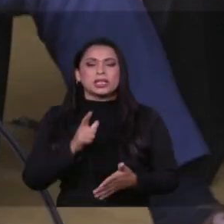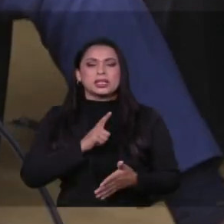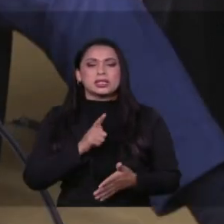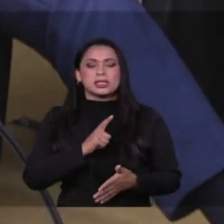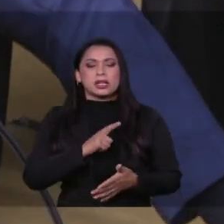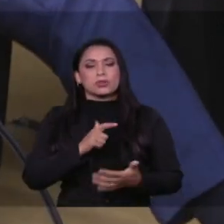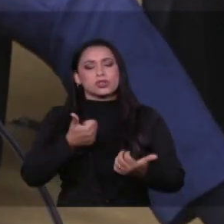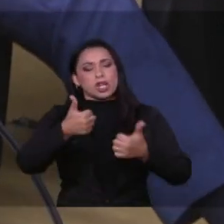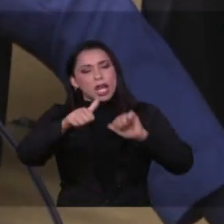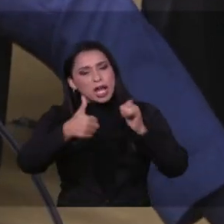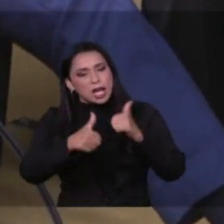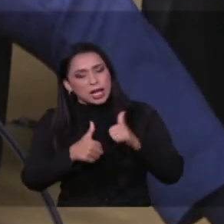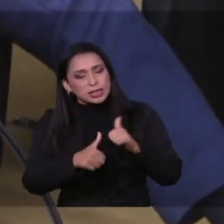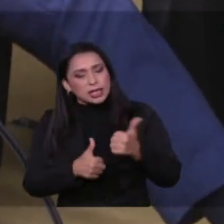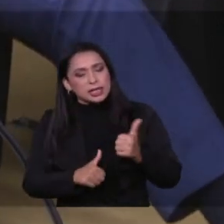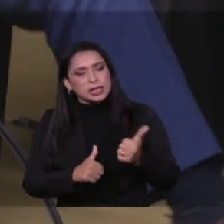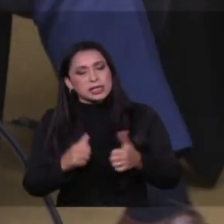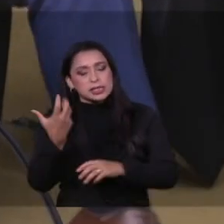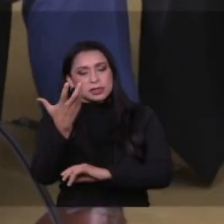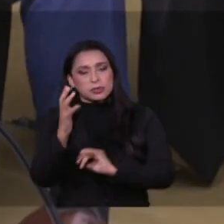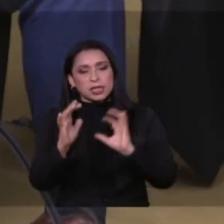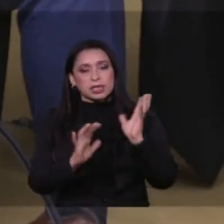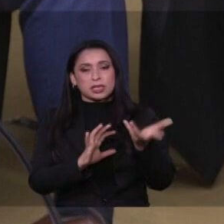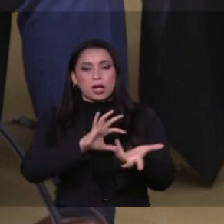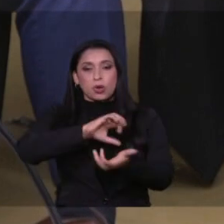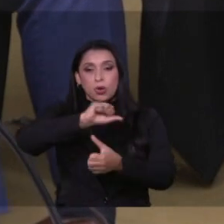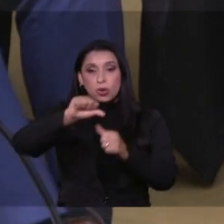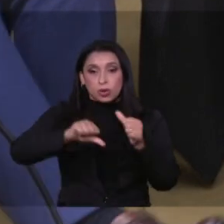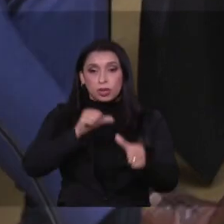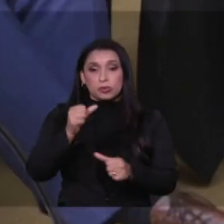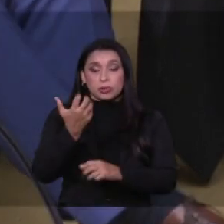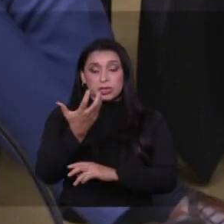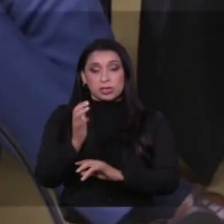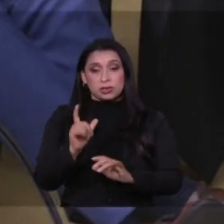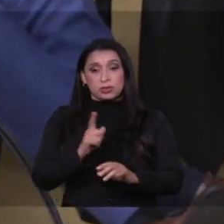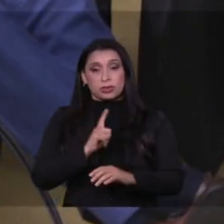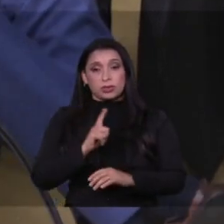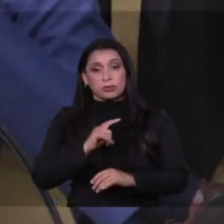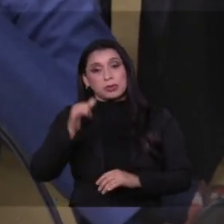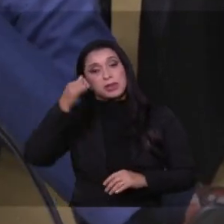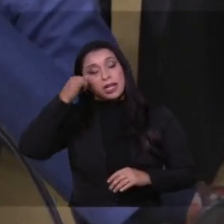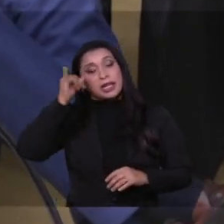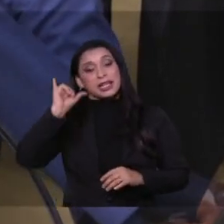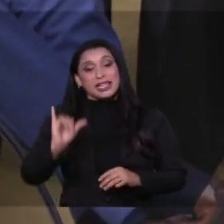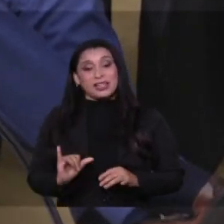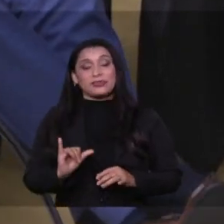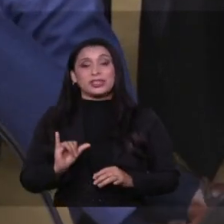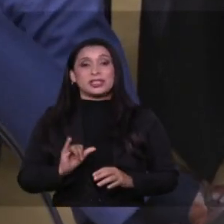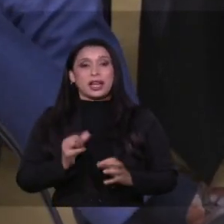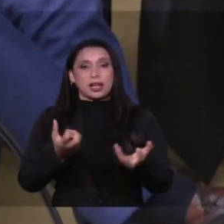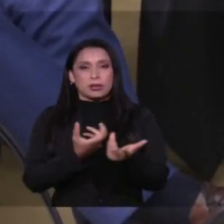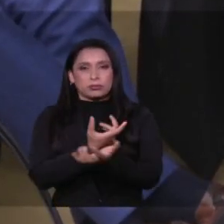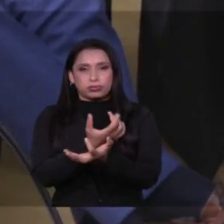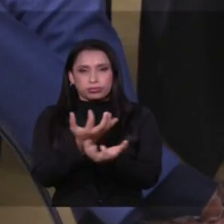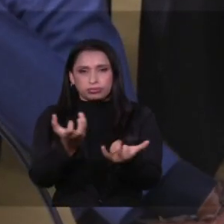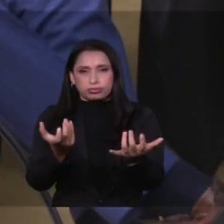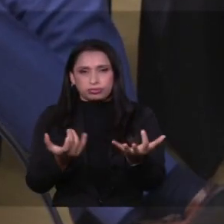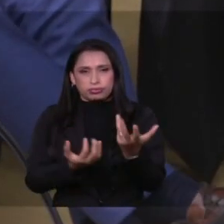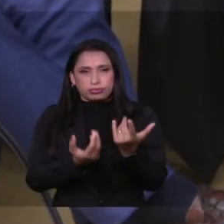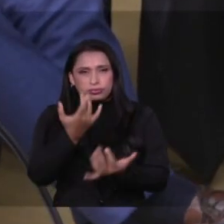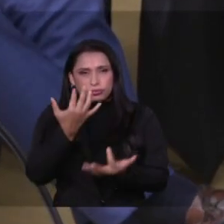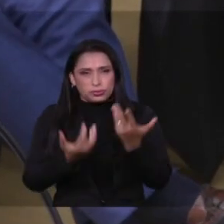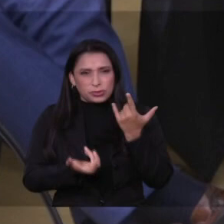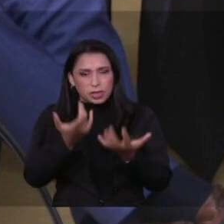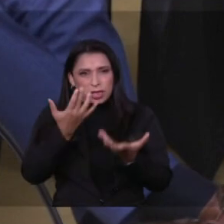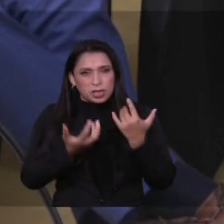de analista ambiental do Ministério do Meio Ambiente e da Mudança do Clima. Já a respeito da prevenção e do combate a incêndios florestais, sobretudo nos biomas